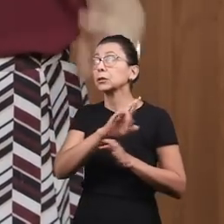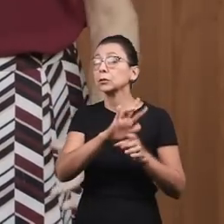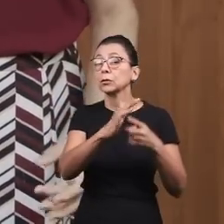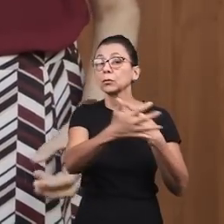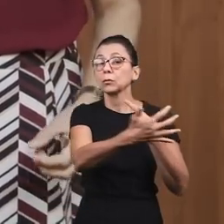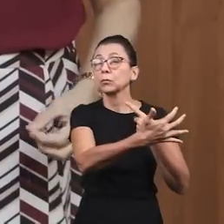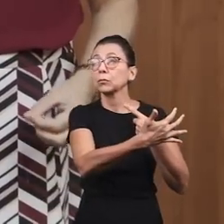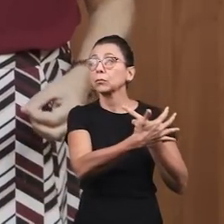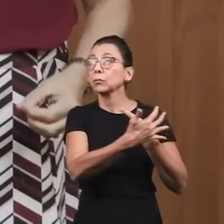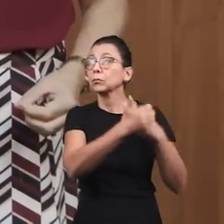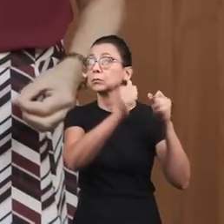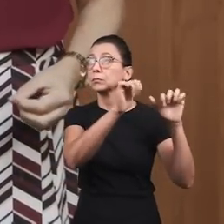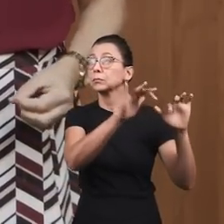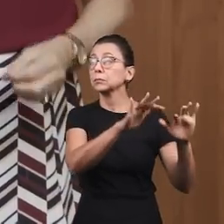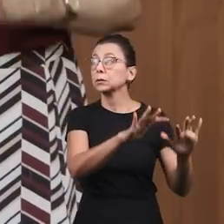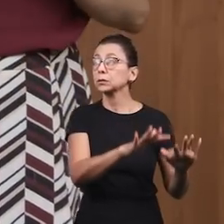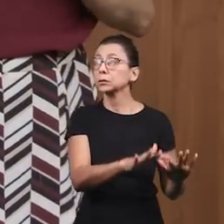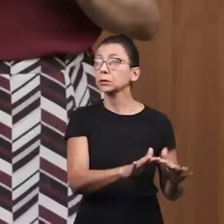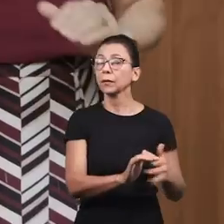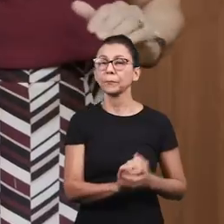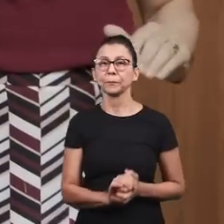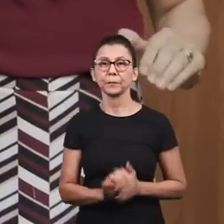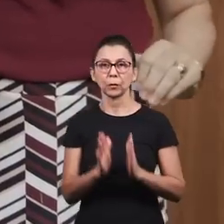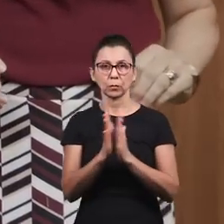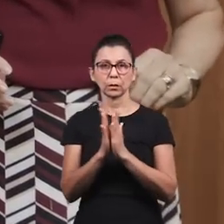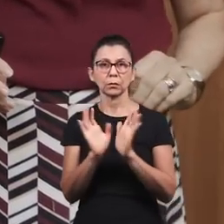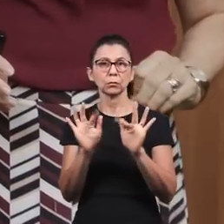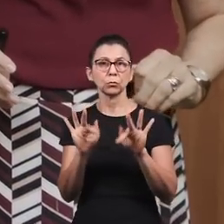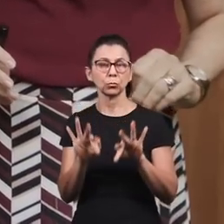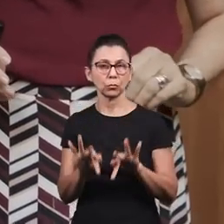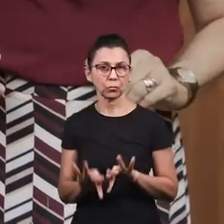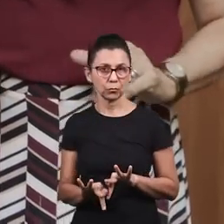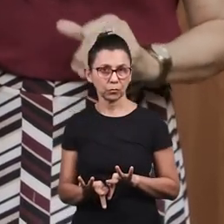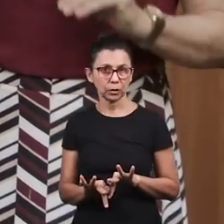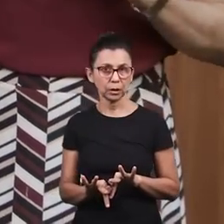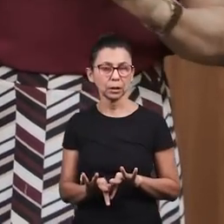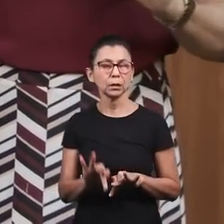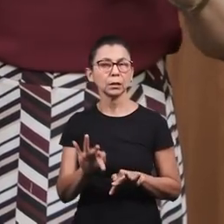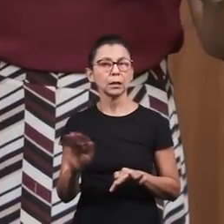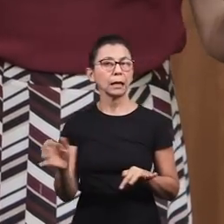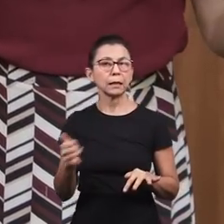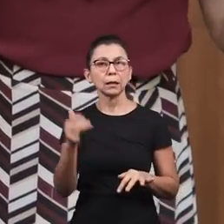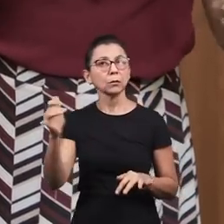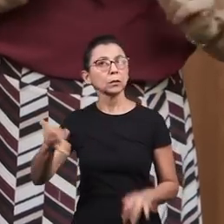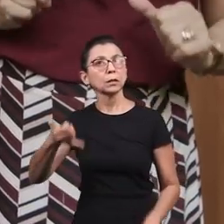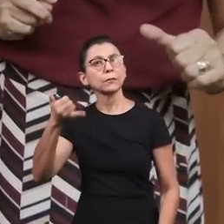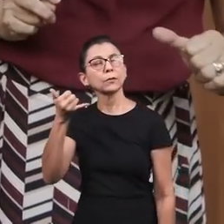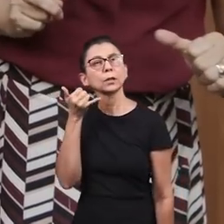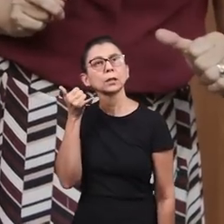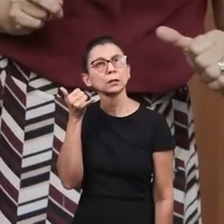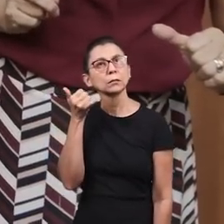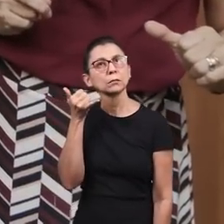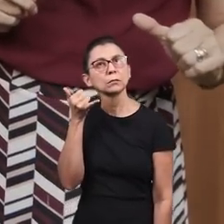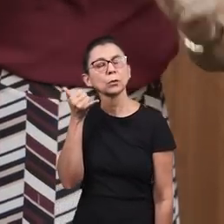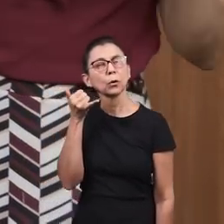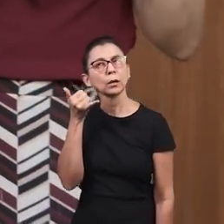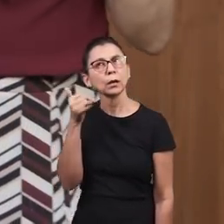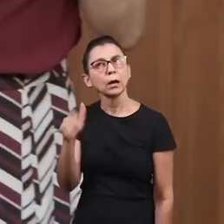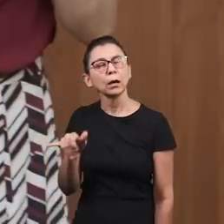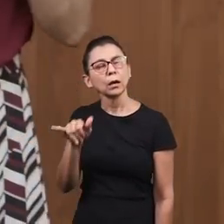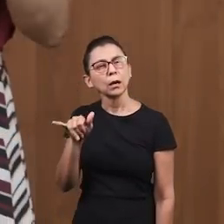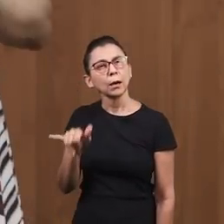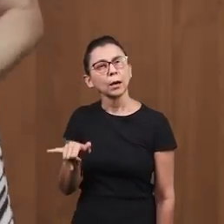Senhor, dá uma bênção a ele. Elas terminaram de orar e daqui a pouco o telefone toca.